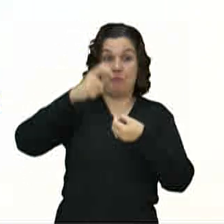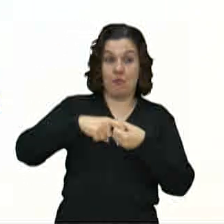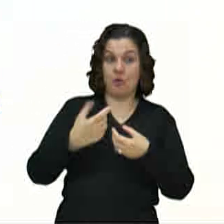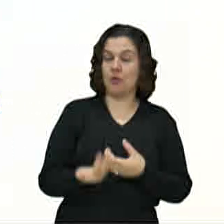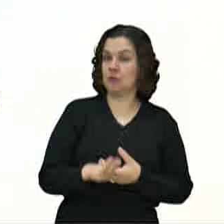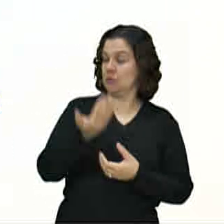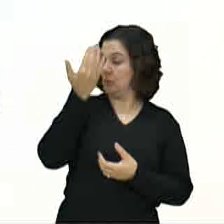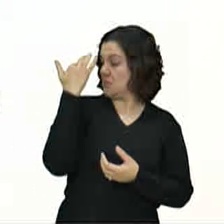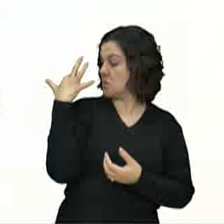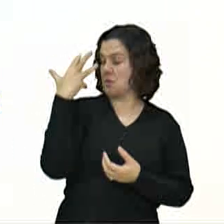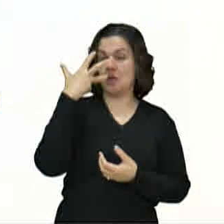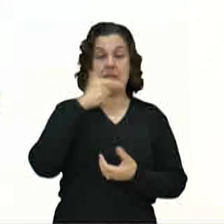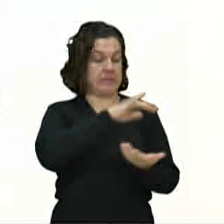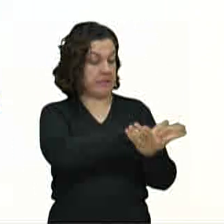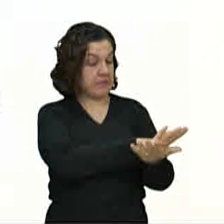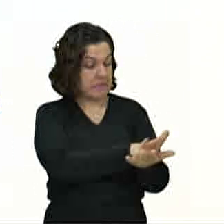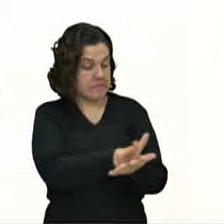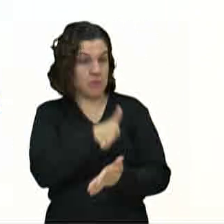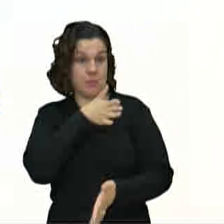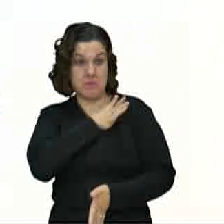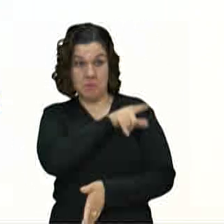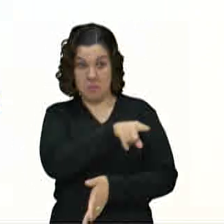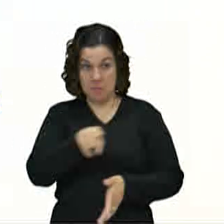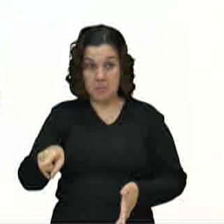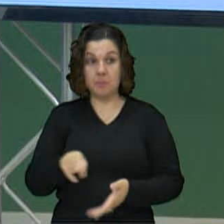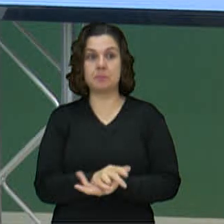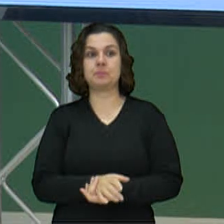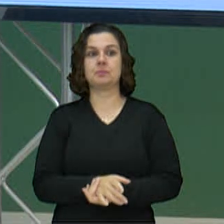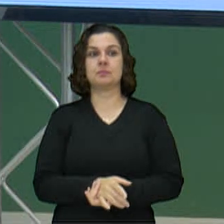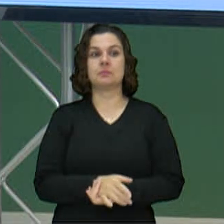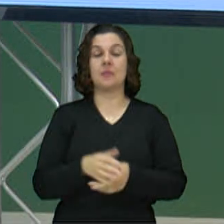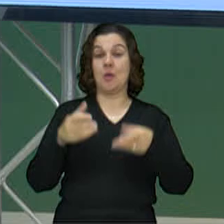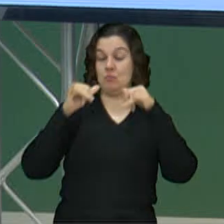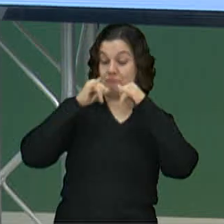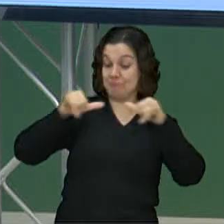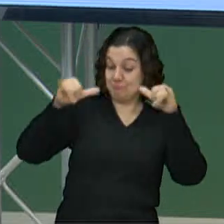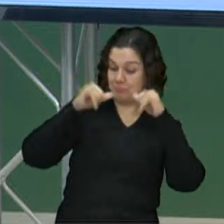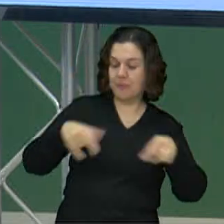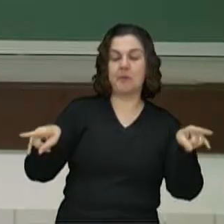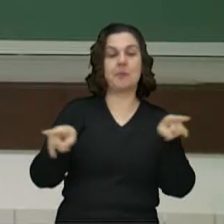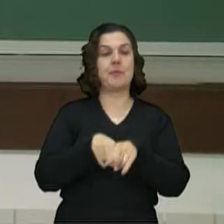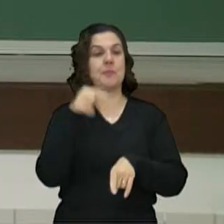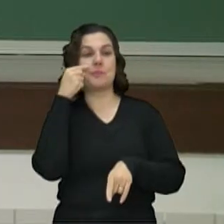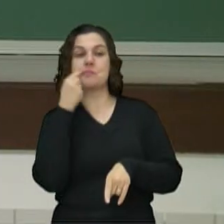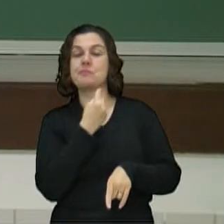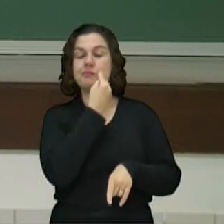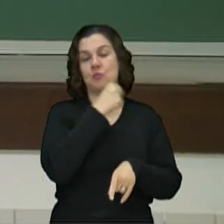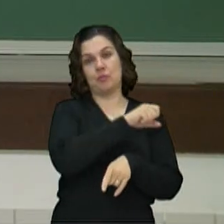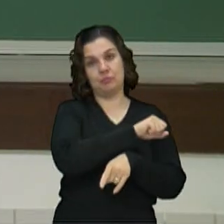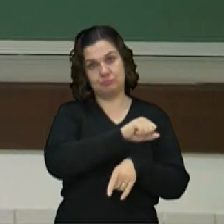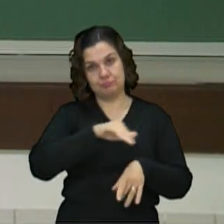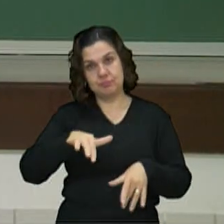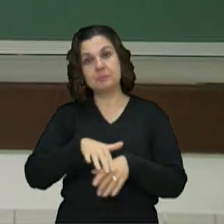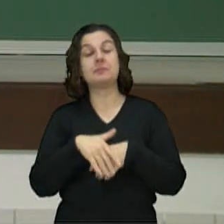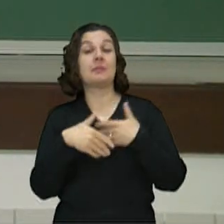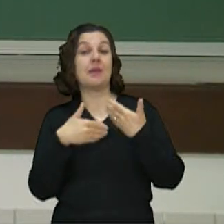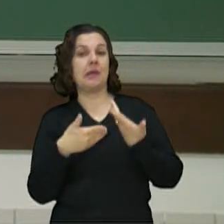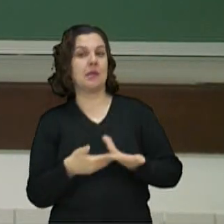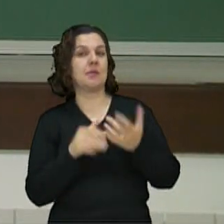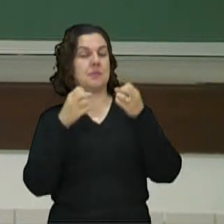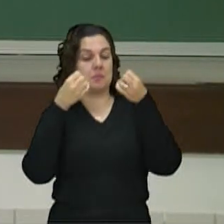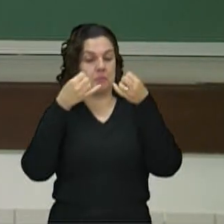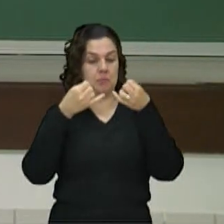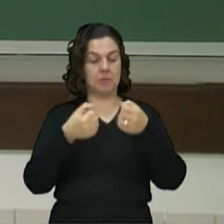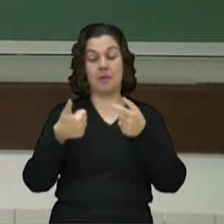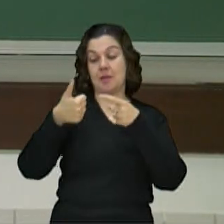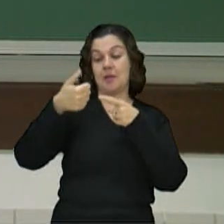passado glorioso, aniquilação dos inimigos, propaganda, censura, entre outros. Então você tem, eu te citei